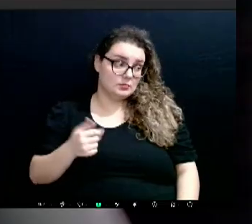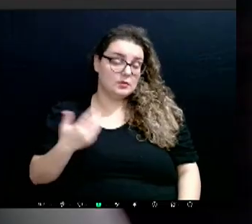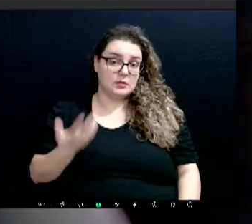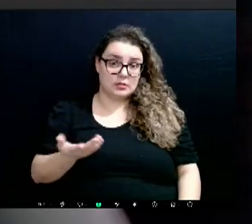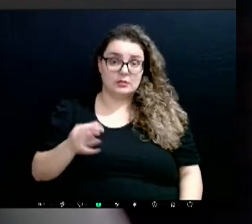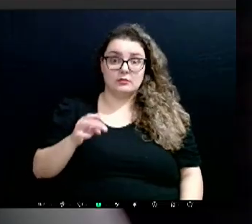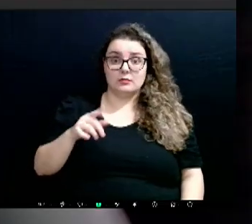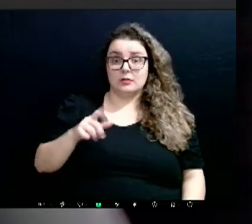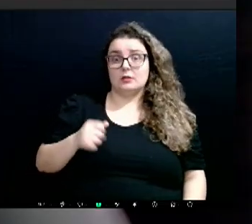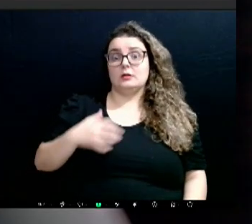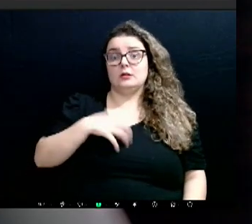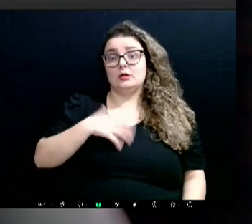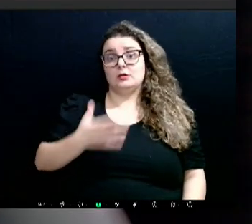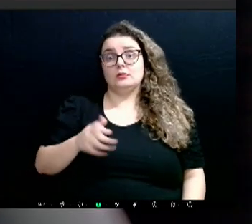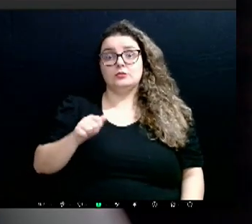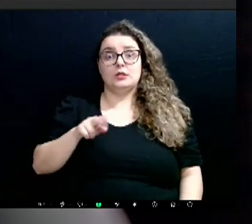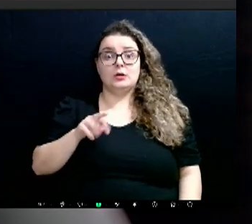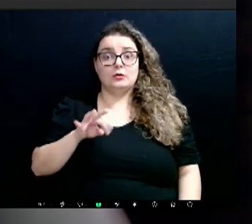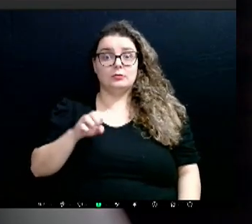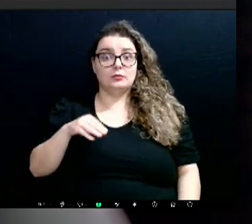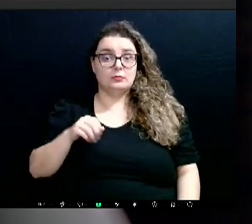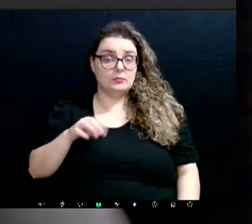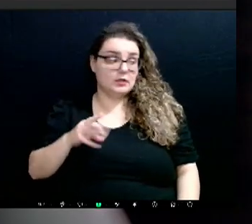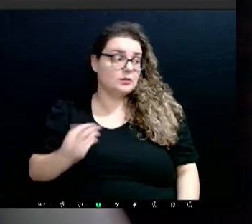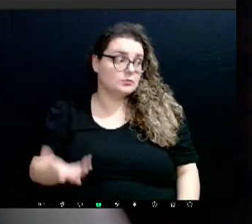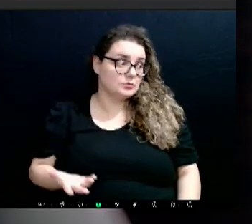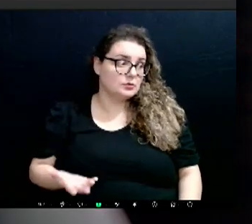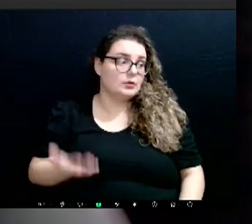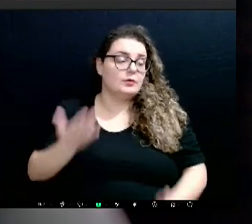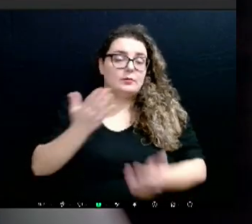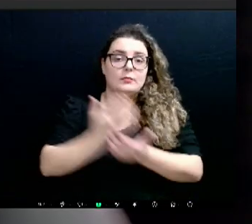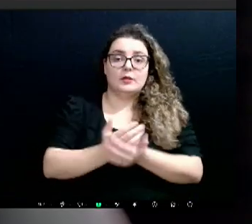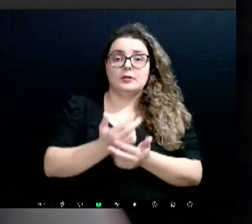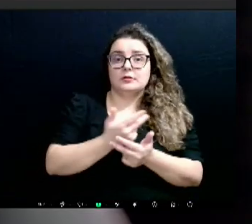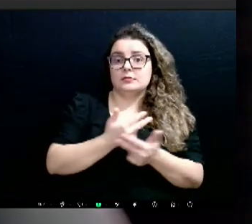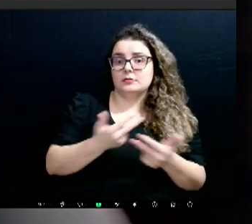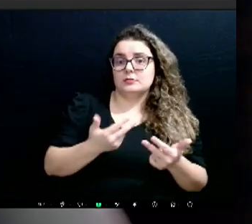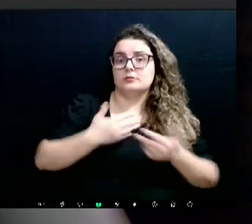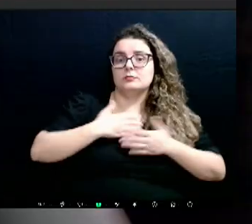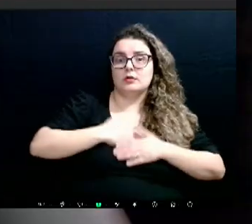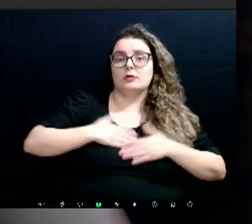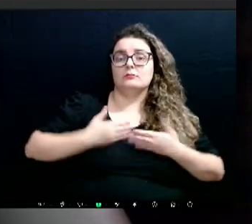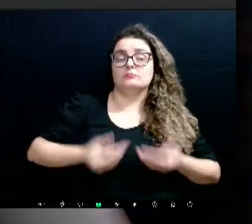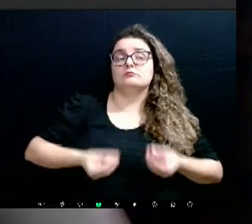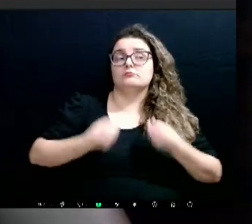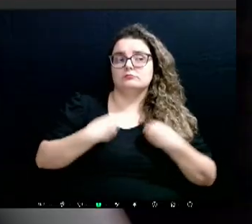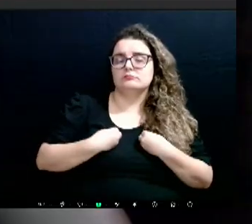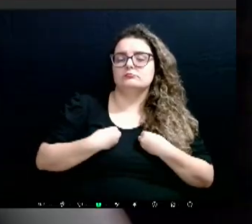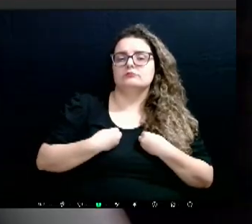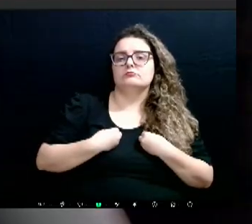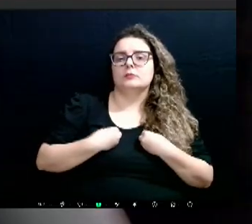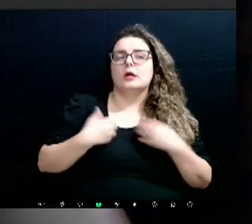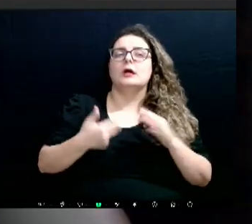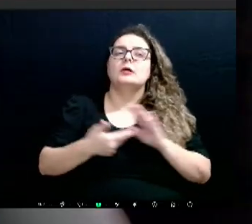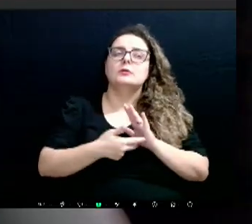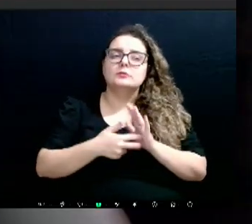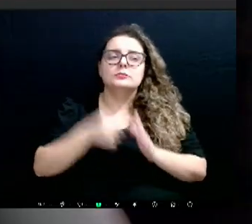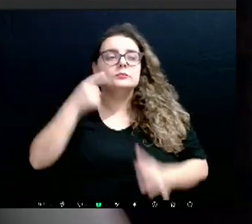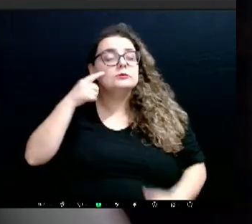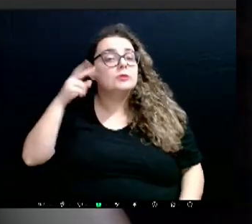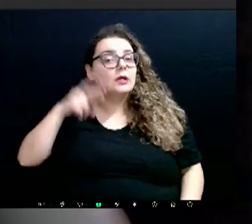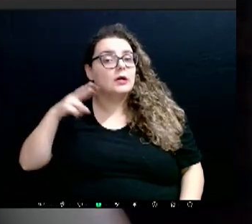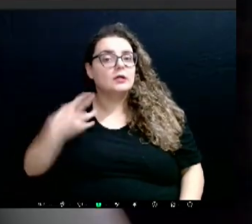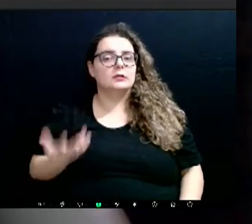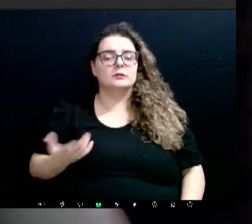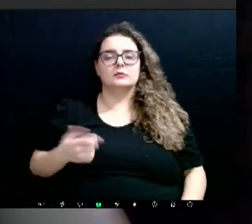ser automática, deixa de ser coisas que dão prazer. É um prazer no sentido racional. Então a gente precisa